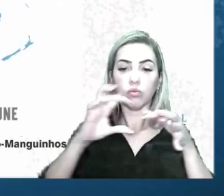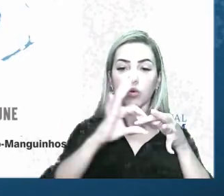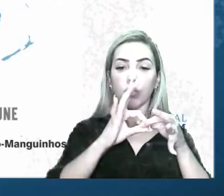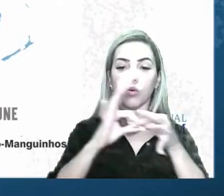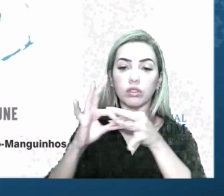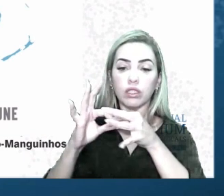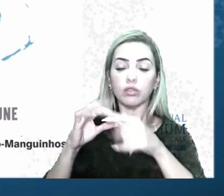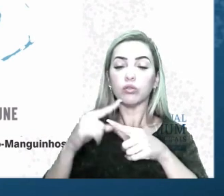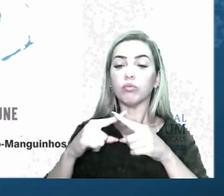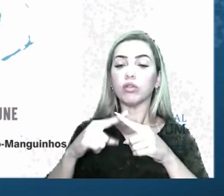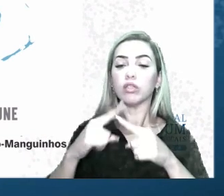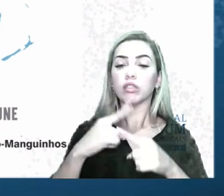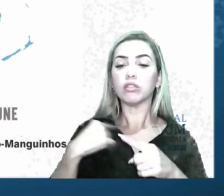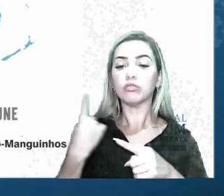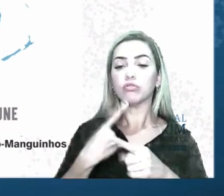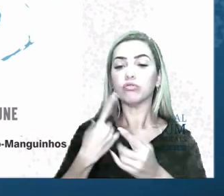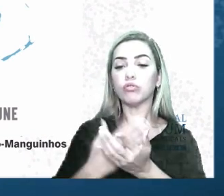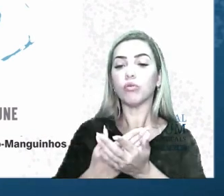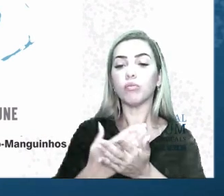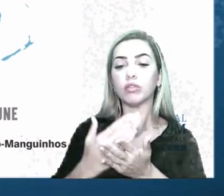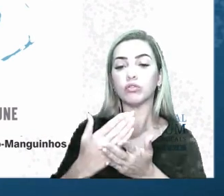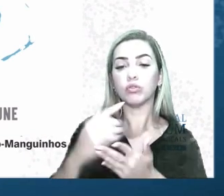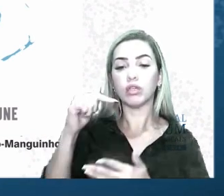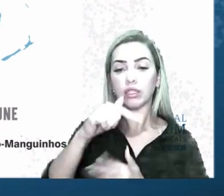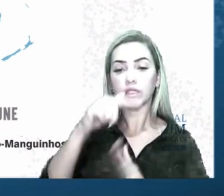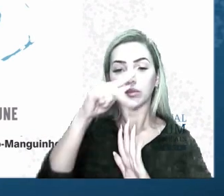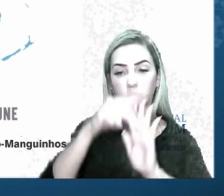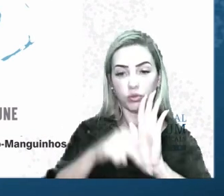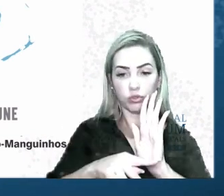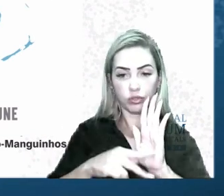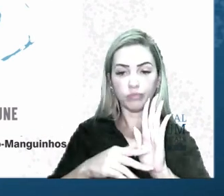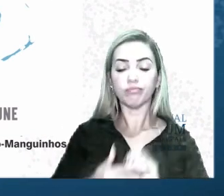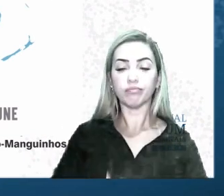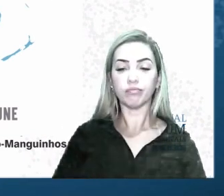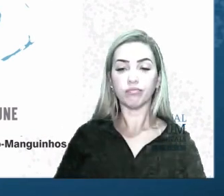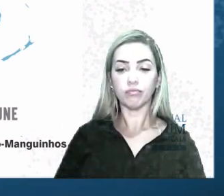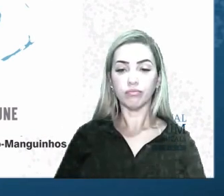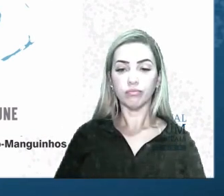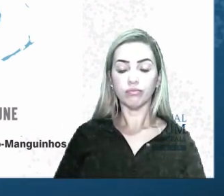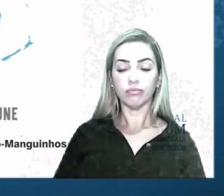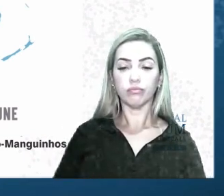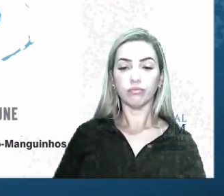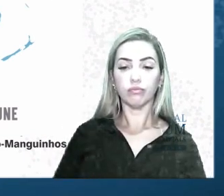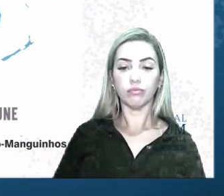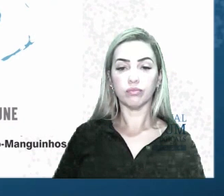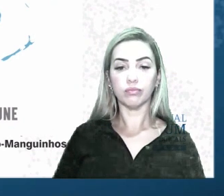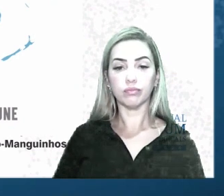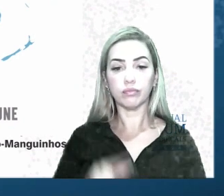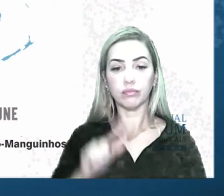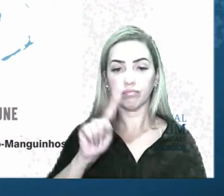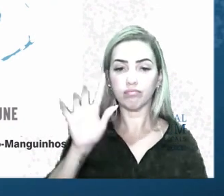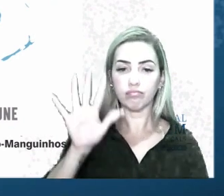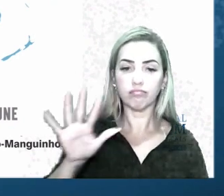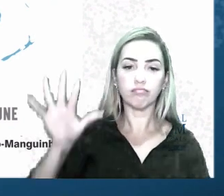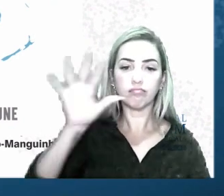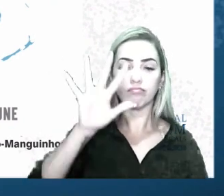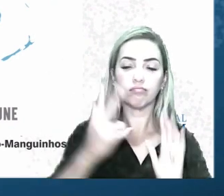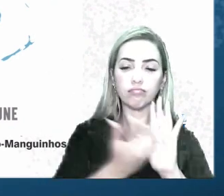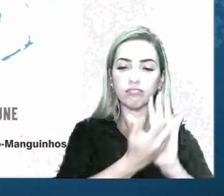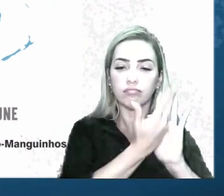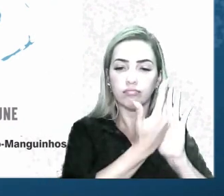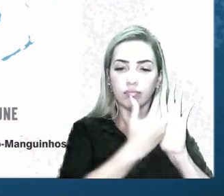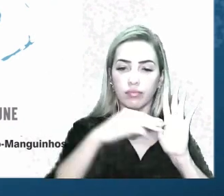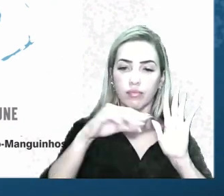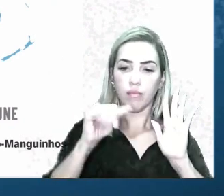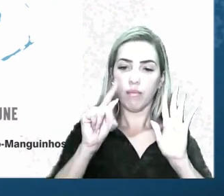começamos esse projeto. Essa imagem, esse mapa, de